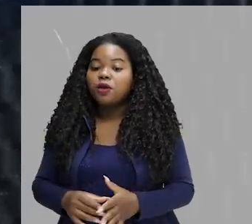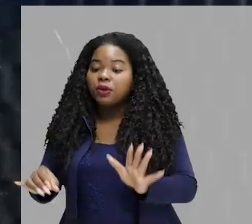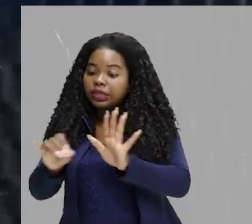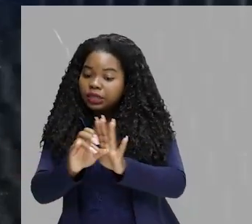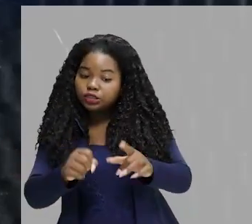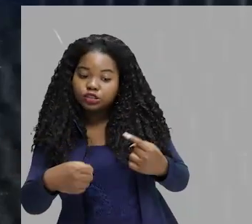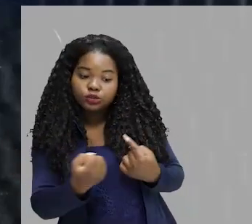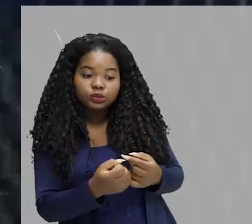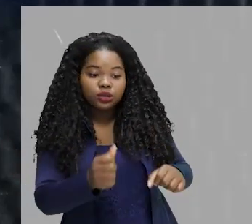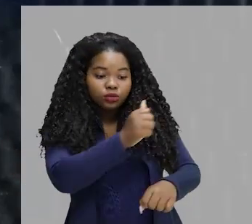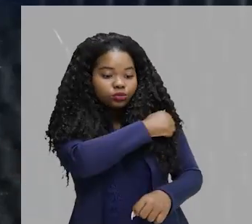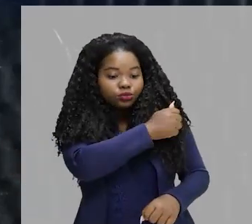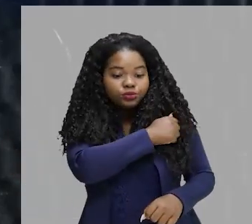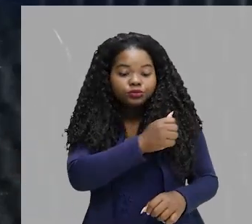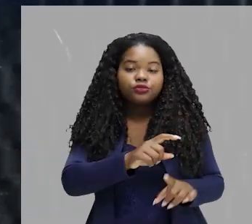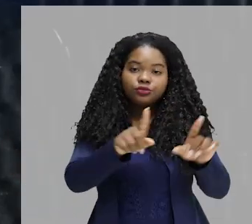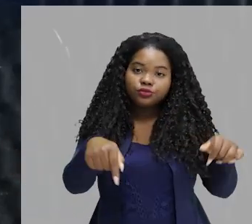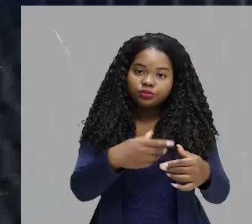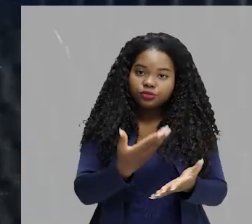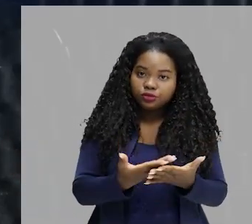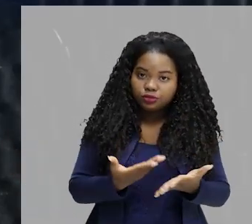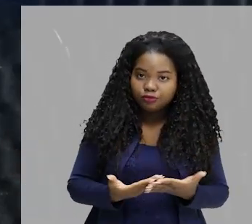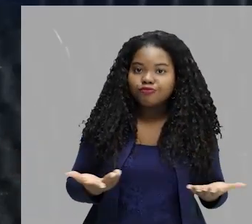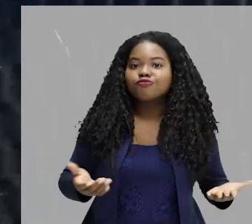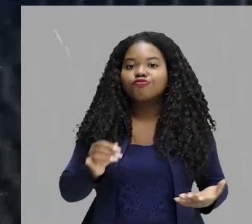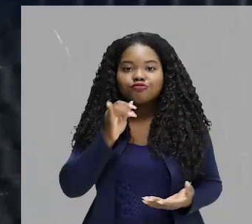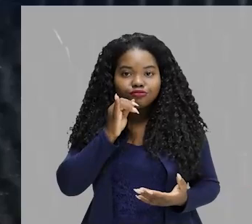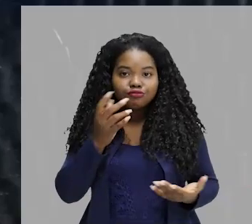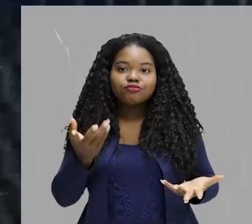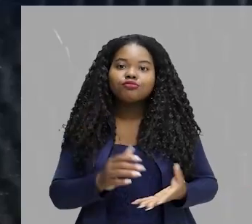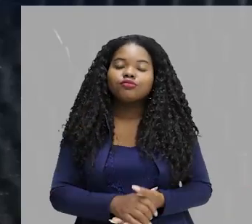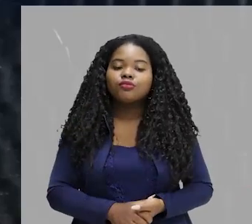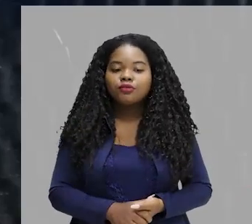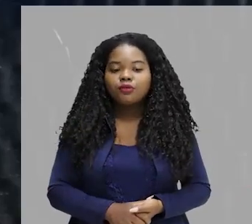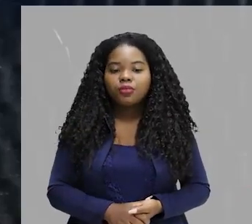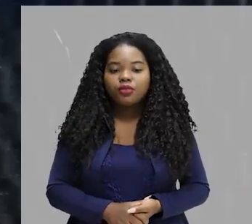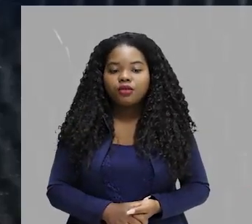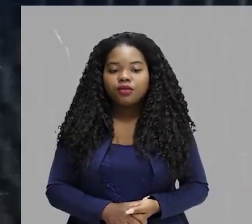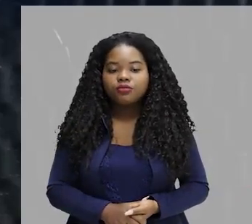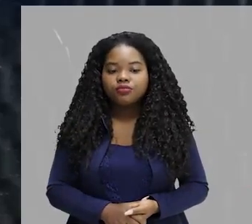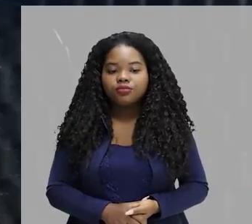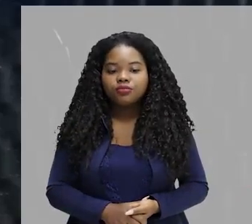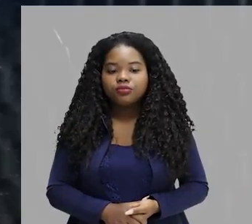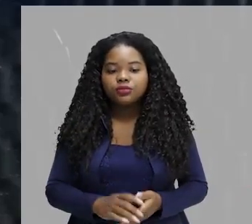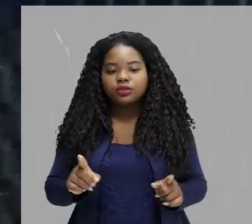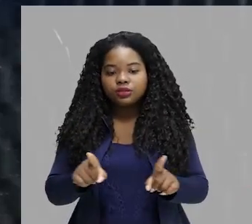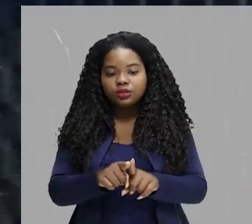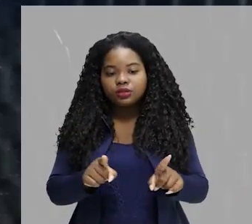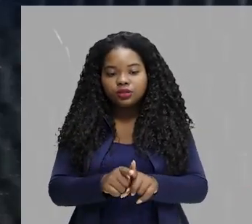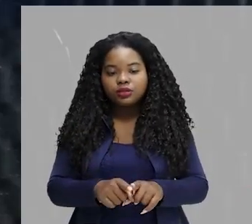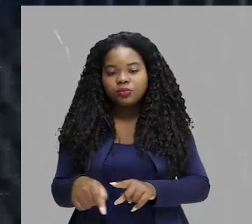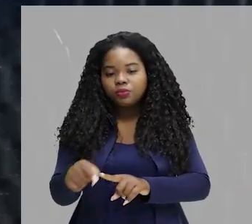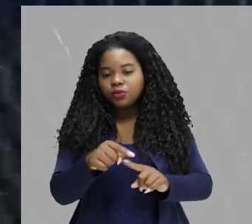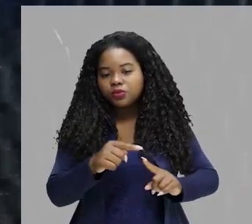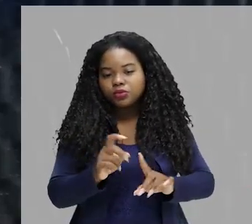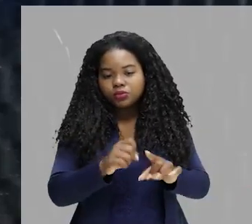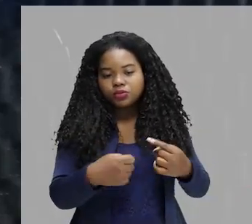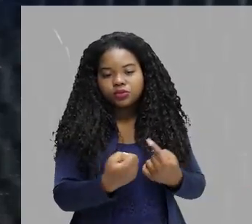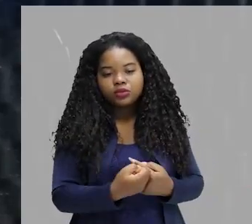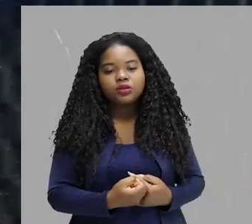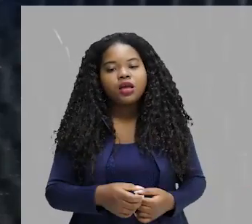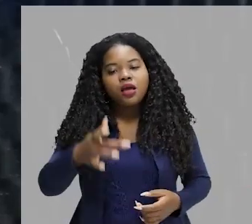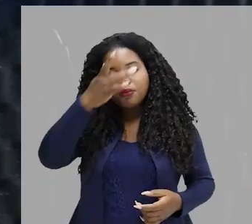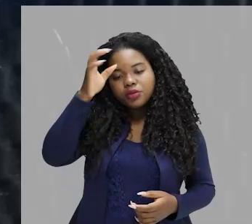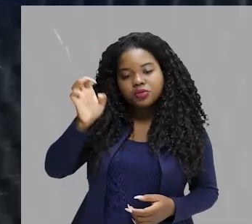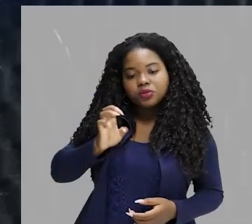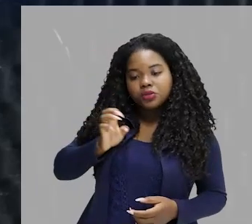entre os alunos daquela sala de aula. Nesse caso, pelo critério de gênero, ok? A classe social, né? As pessoas mais ricas, as